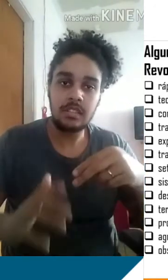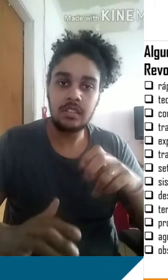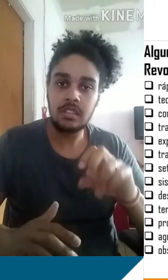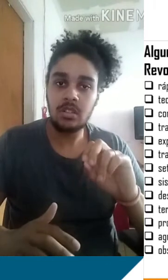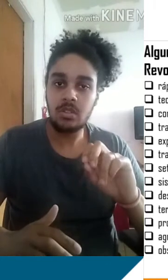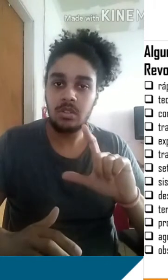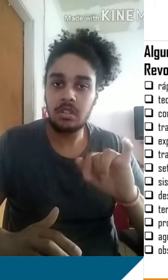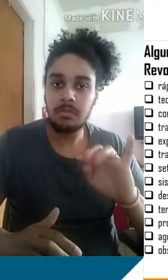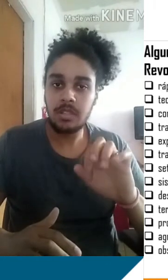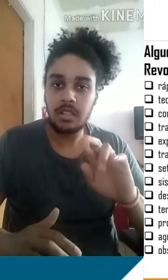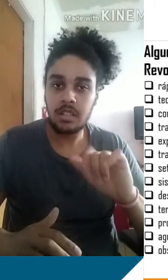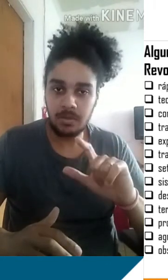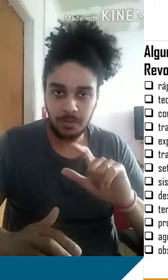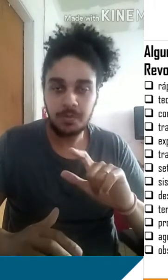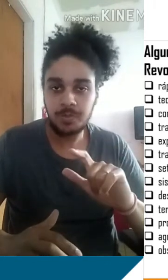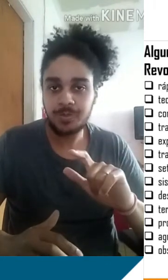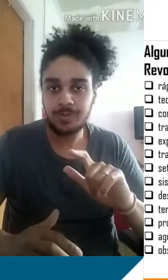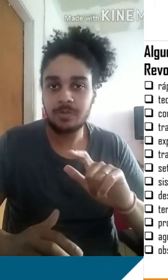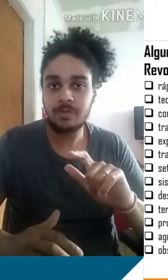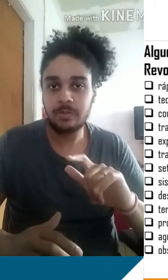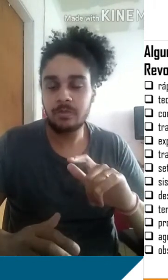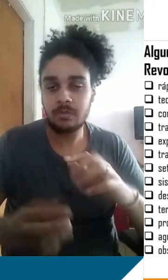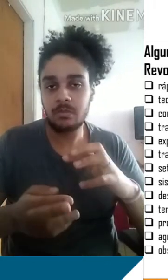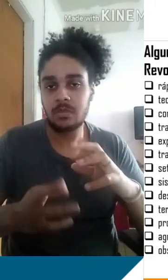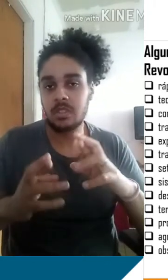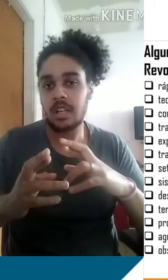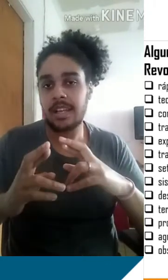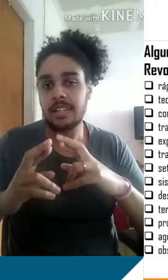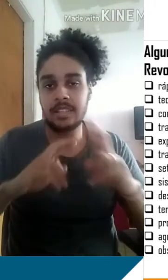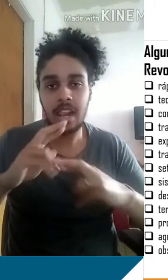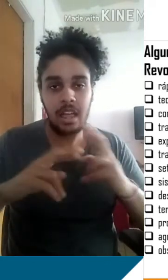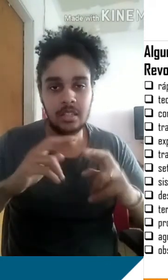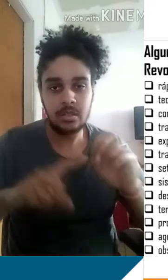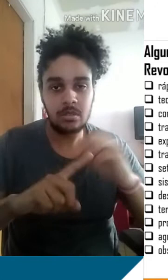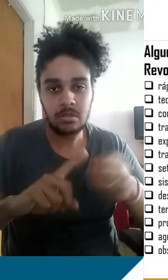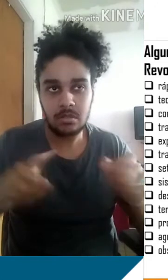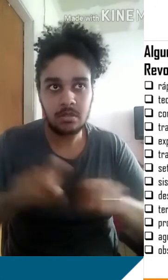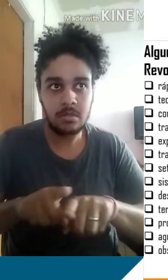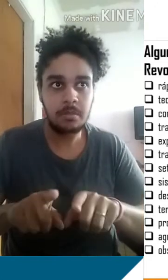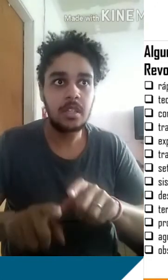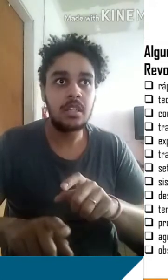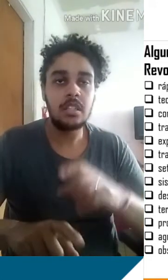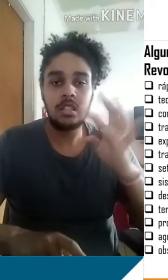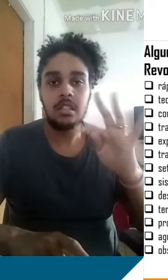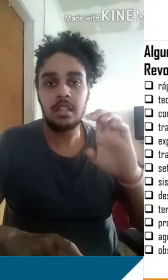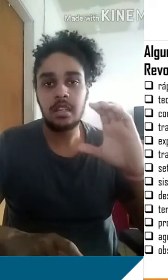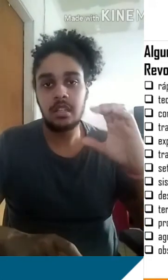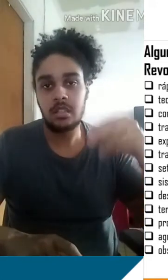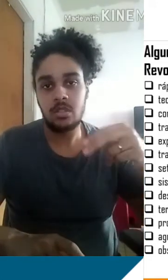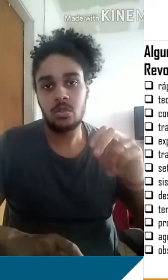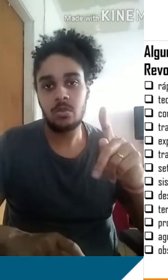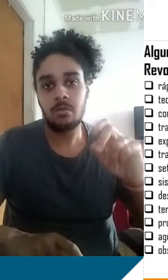à prerrogativa dos tecnopolos, como eu falei para você, daquela junção da produção do conhecimento com a produção tecnológica.